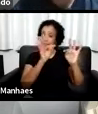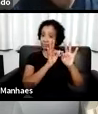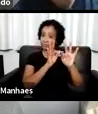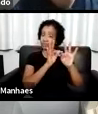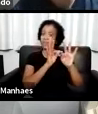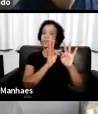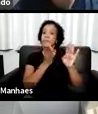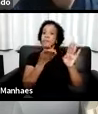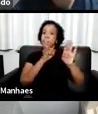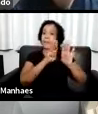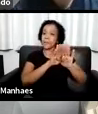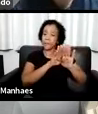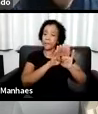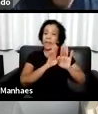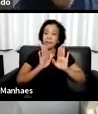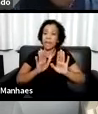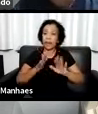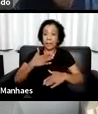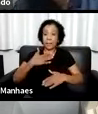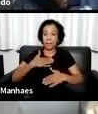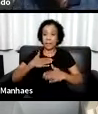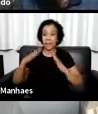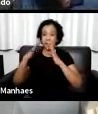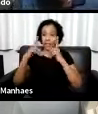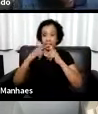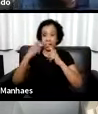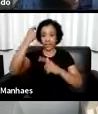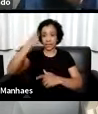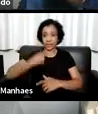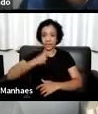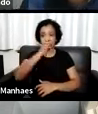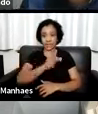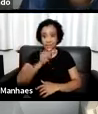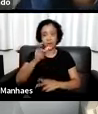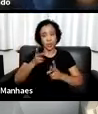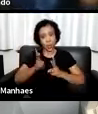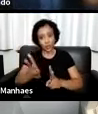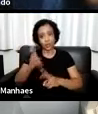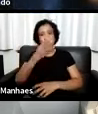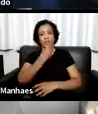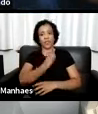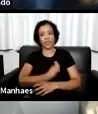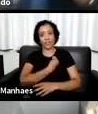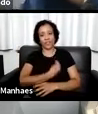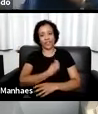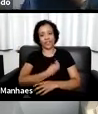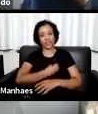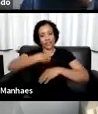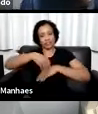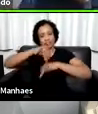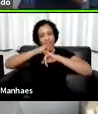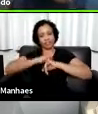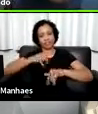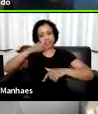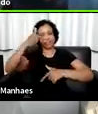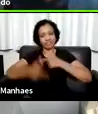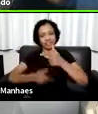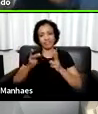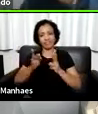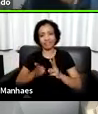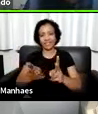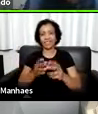mas a minha igreja continua viva. Graças a Deus. Afinal de contas, nós somos